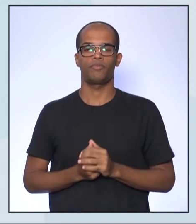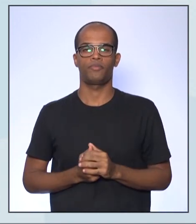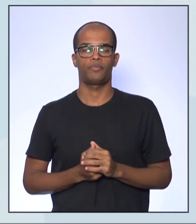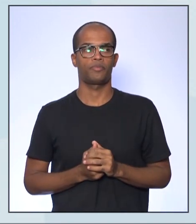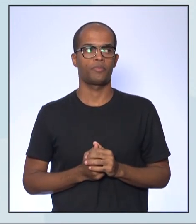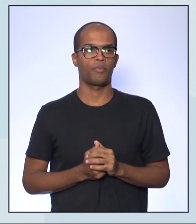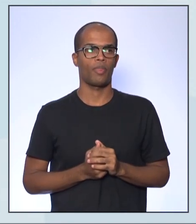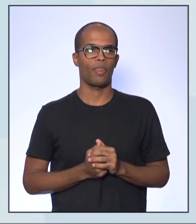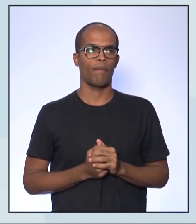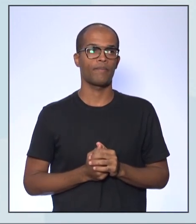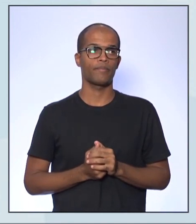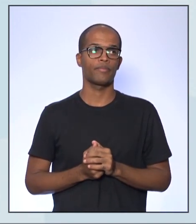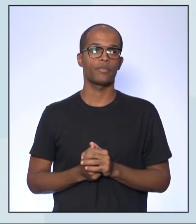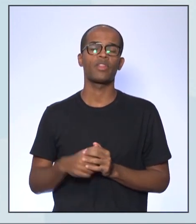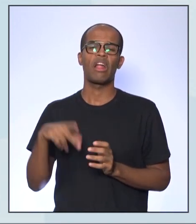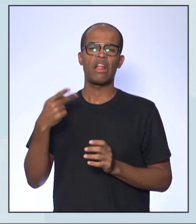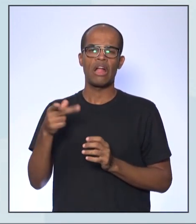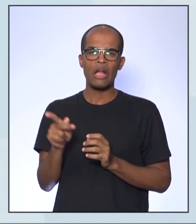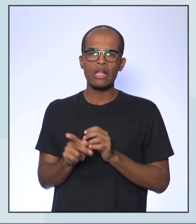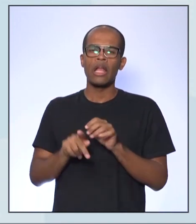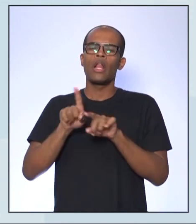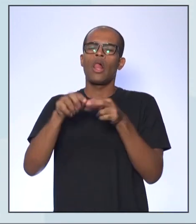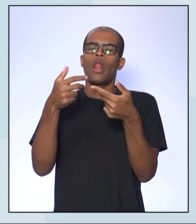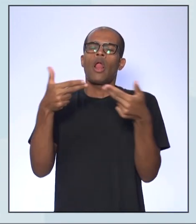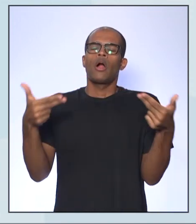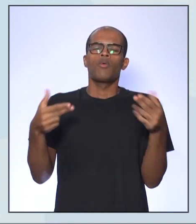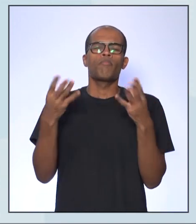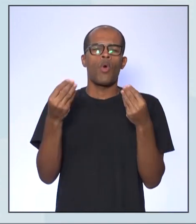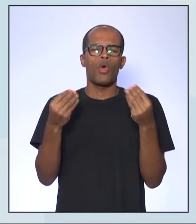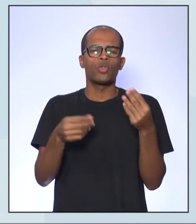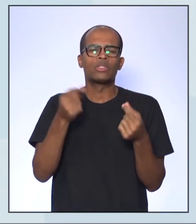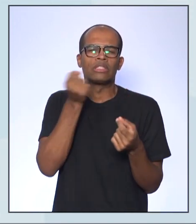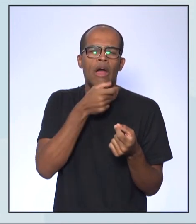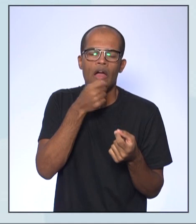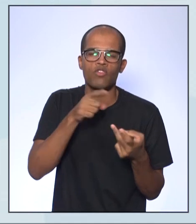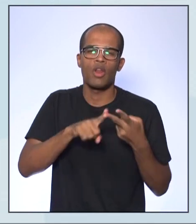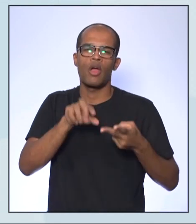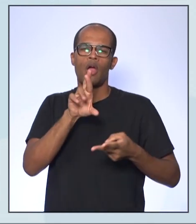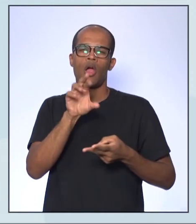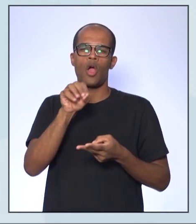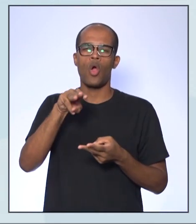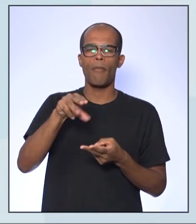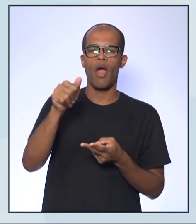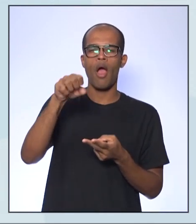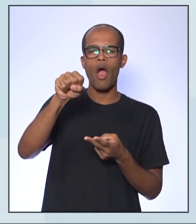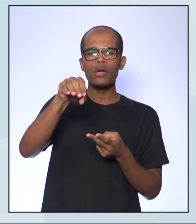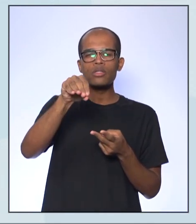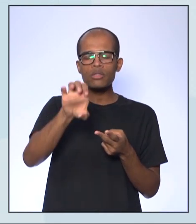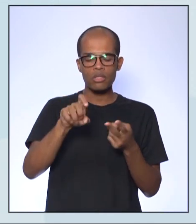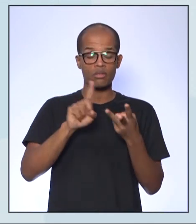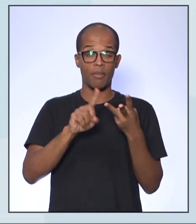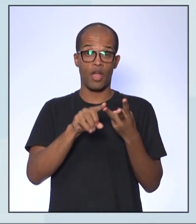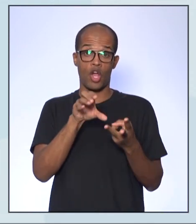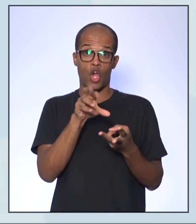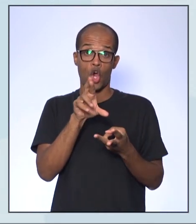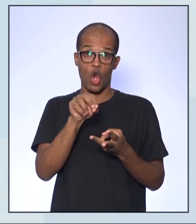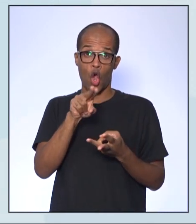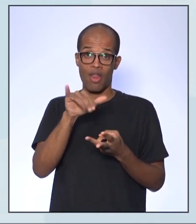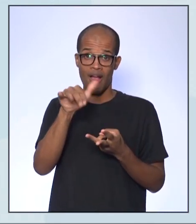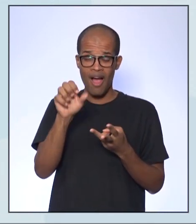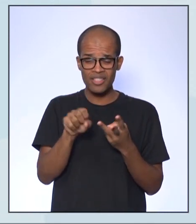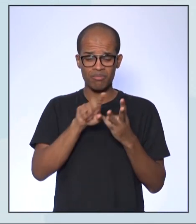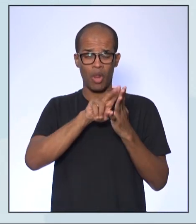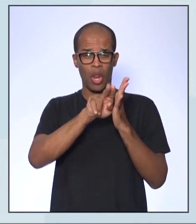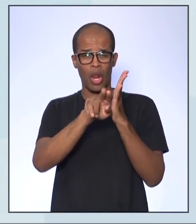15 de novembro de 1889. Sua obra é vasta. Romances, sátiras, contos e crônicas. Escreveu para